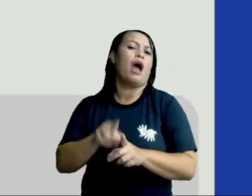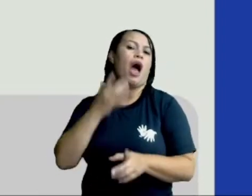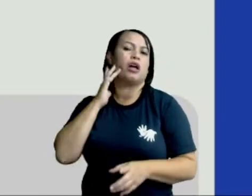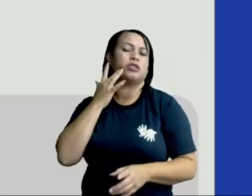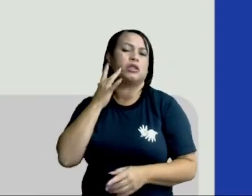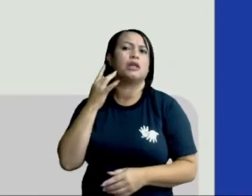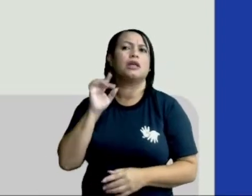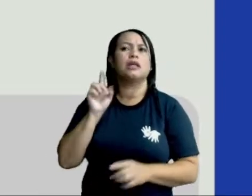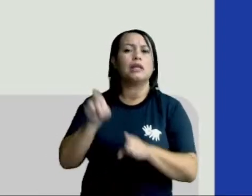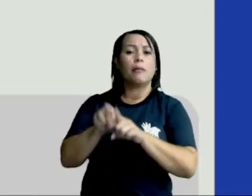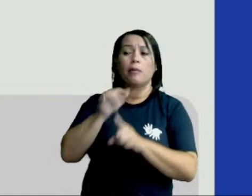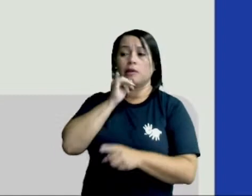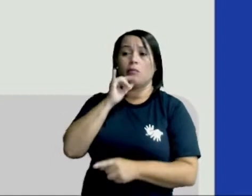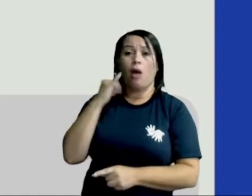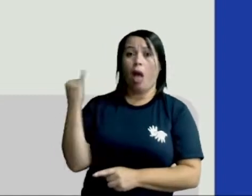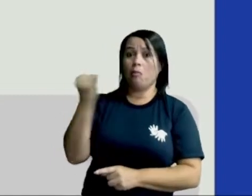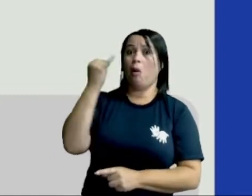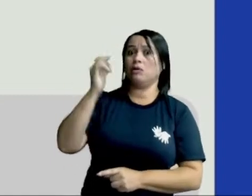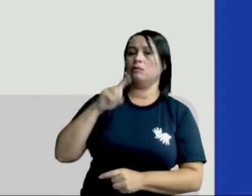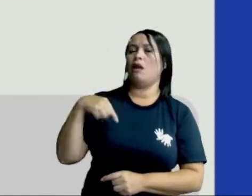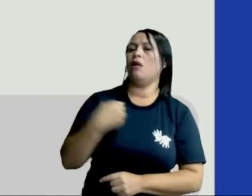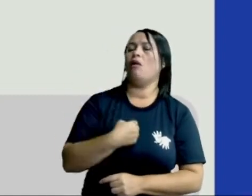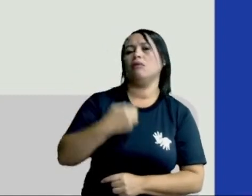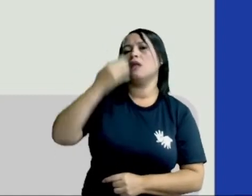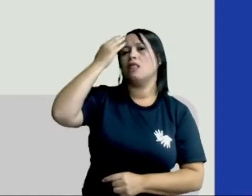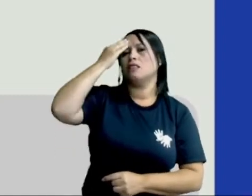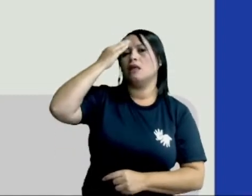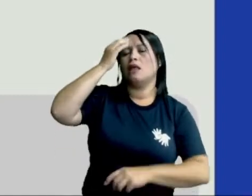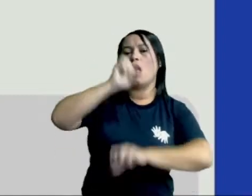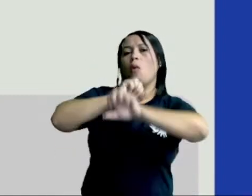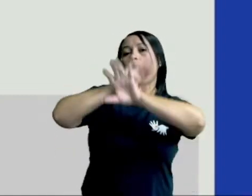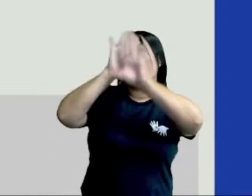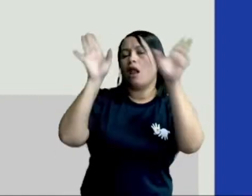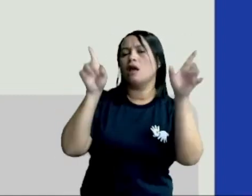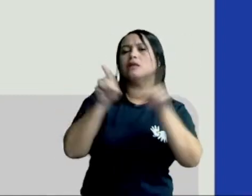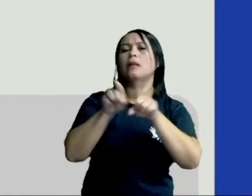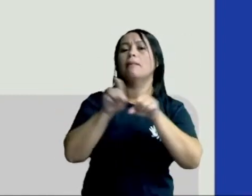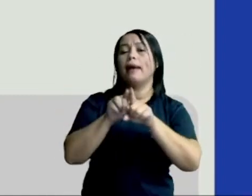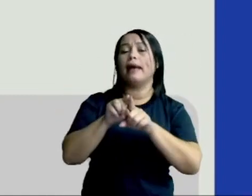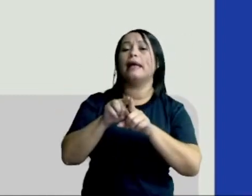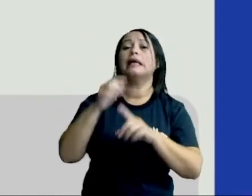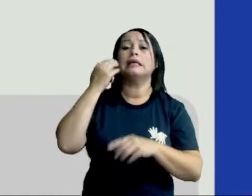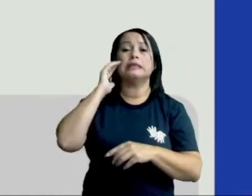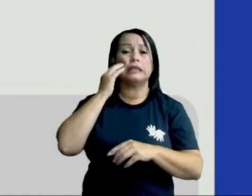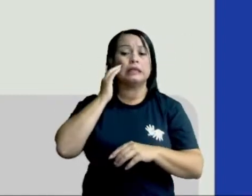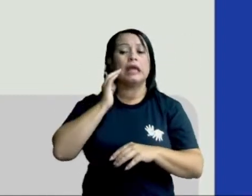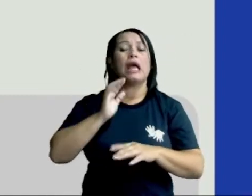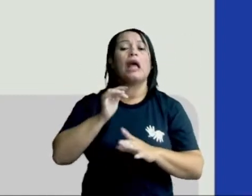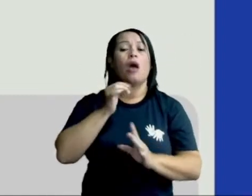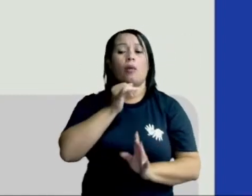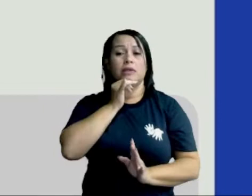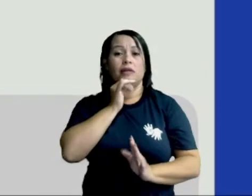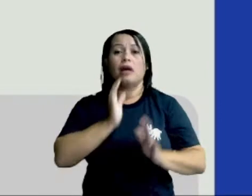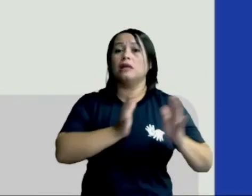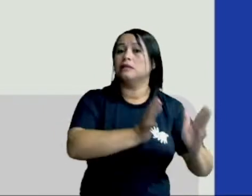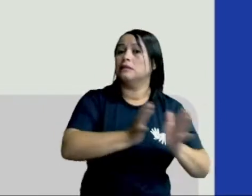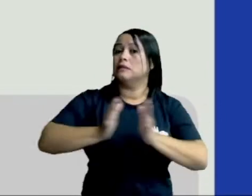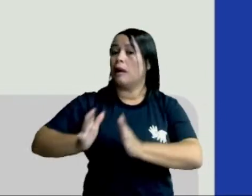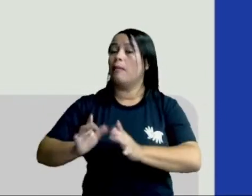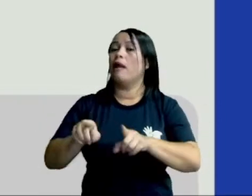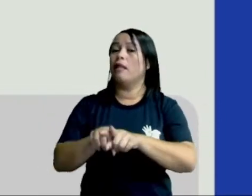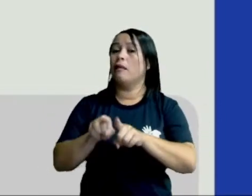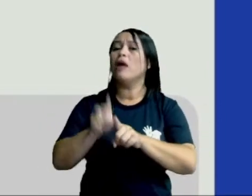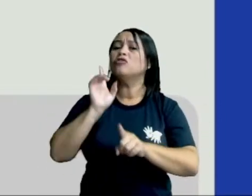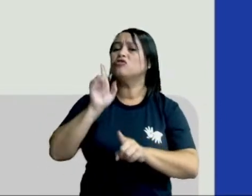exclusivo e importante para nós. Entender e separar isso é um bom começo para a